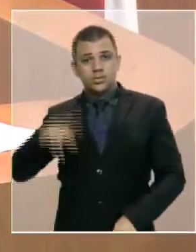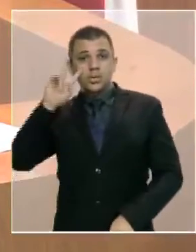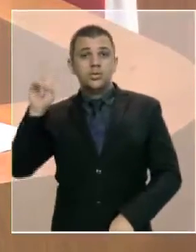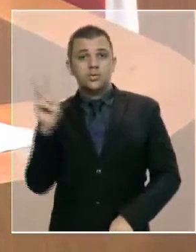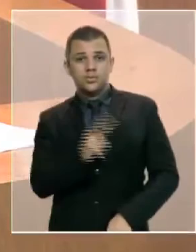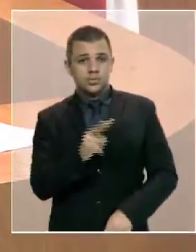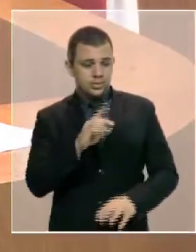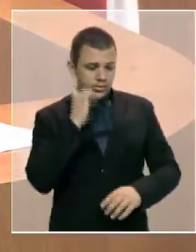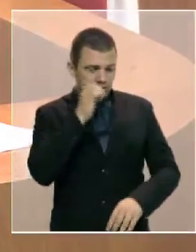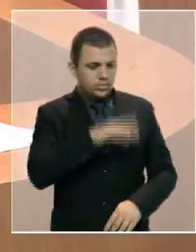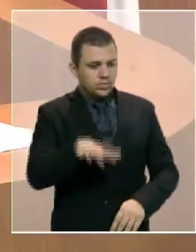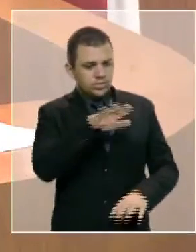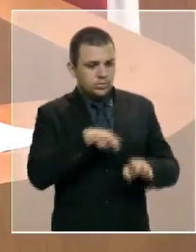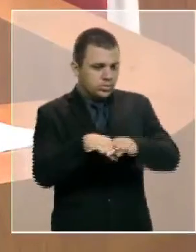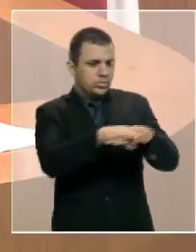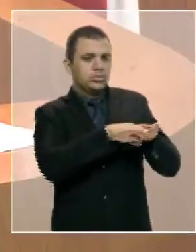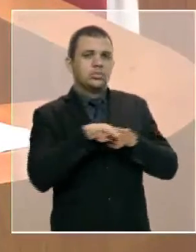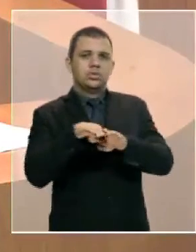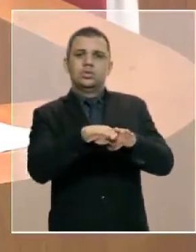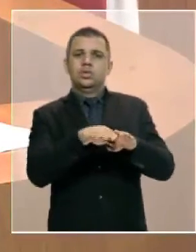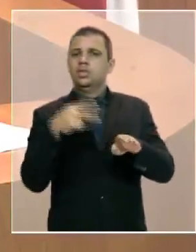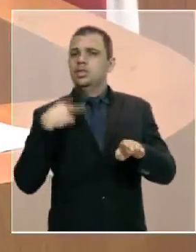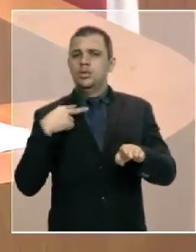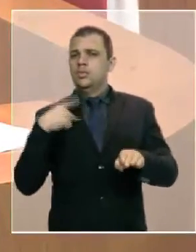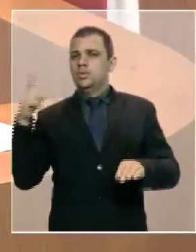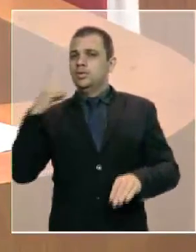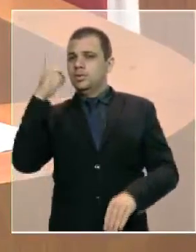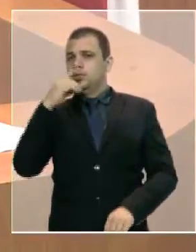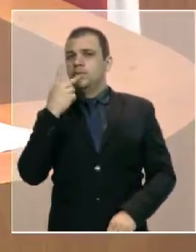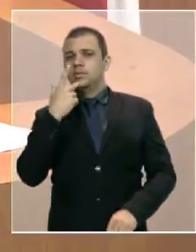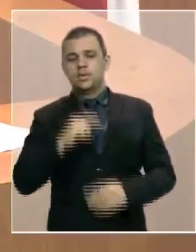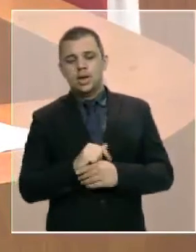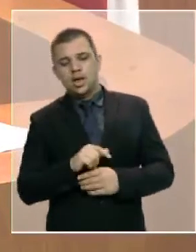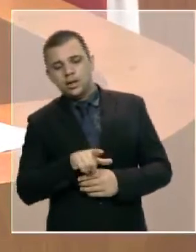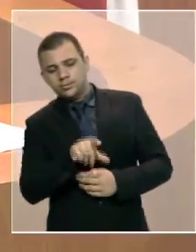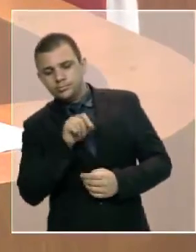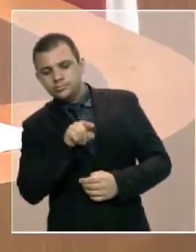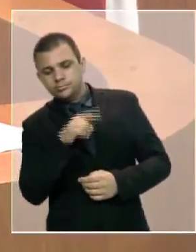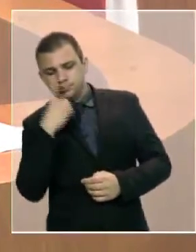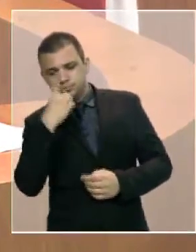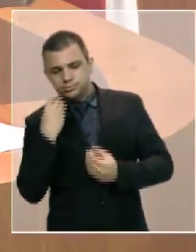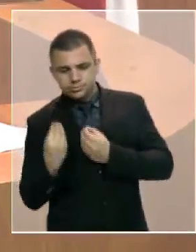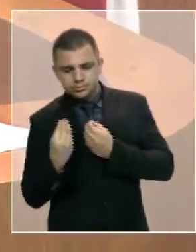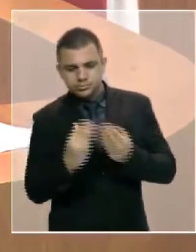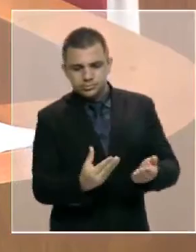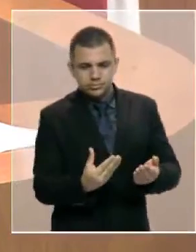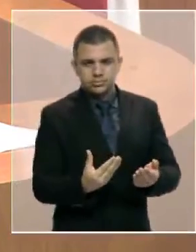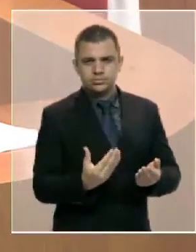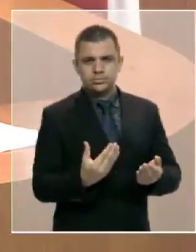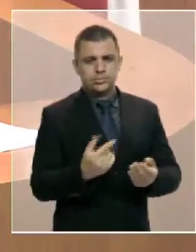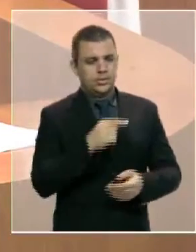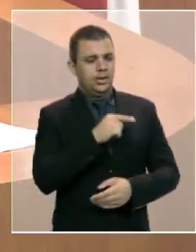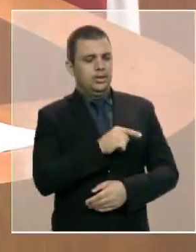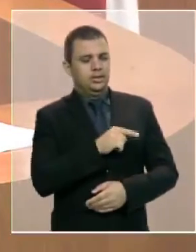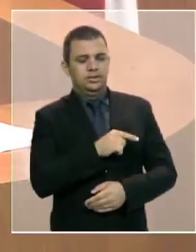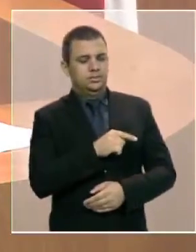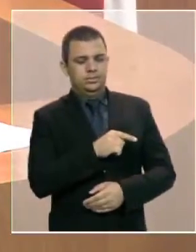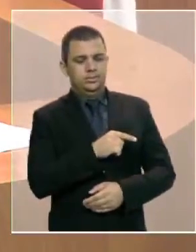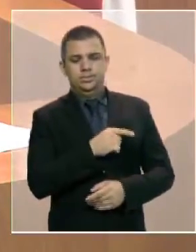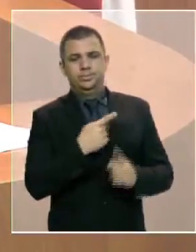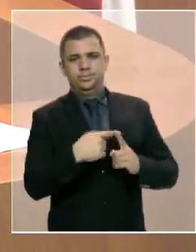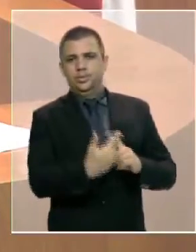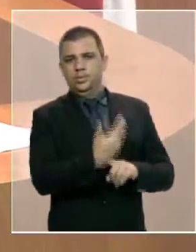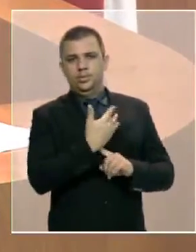governador Flávio Dino não pode chegar e querer escolher A porque reza a cartilha dele. e preteribir e fazer com que os munícipes,